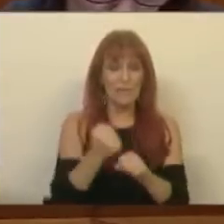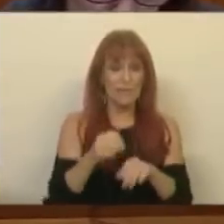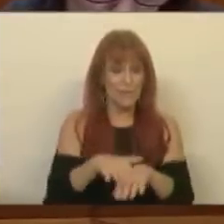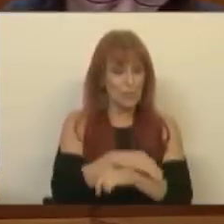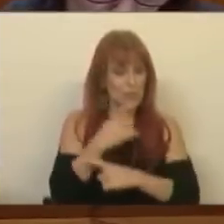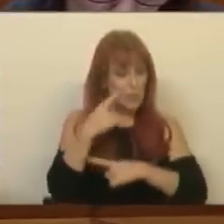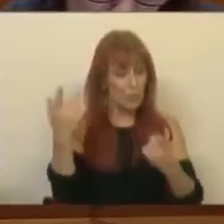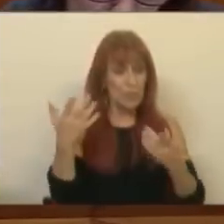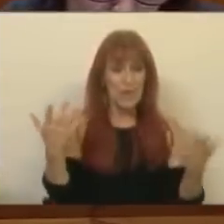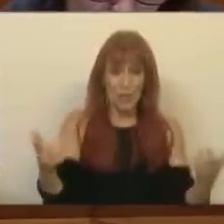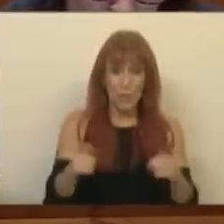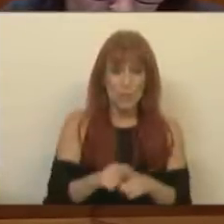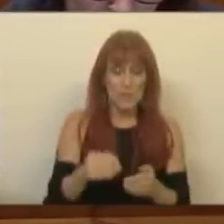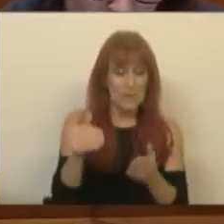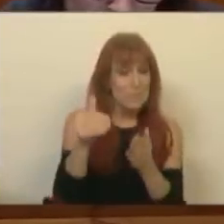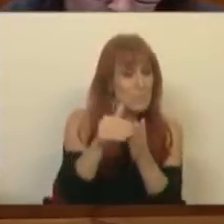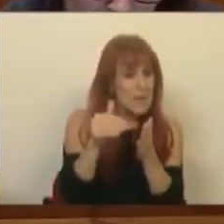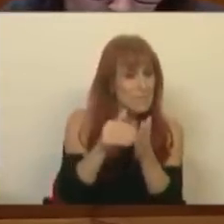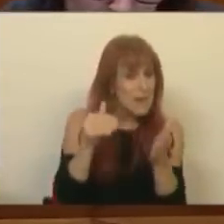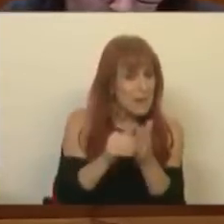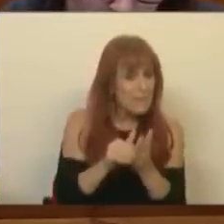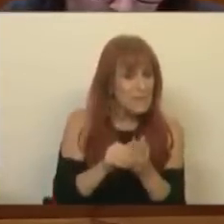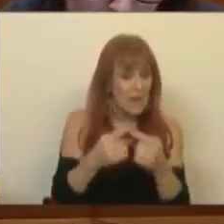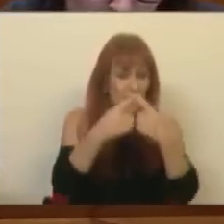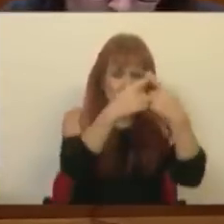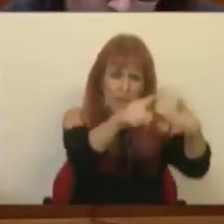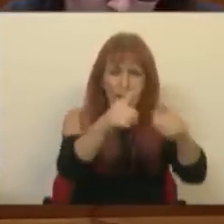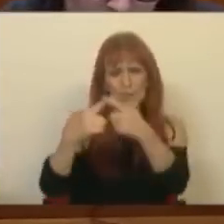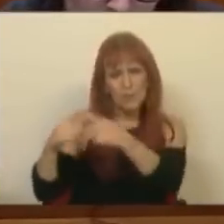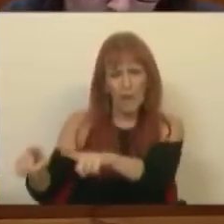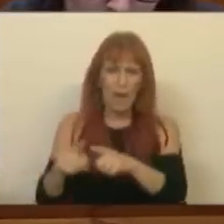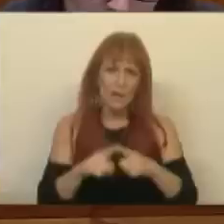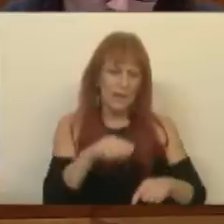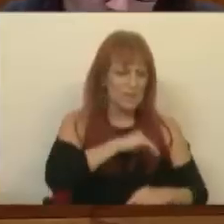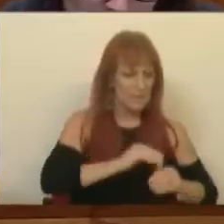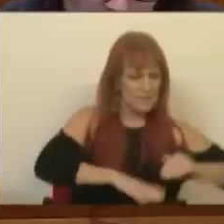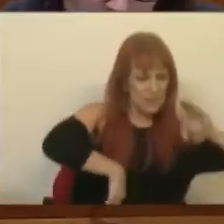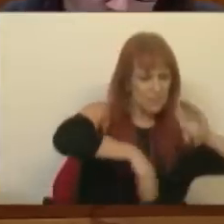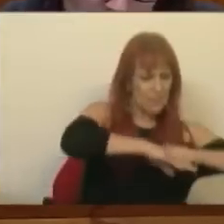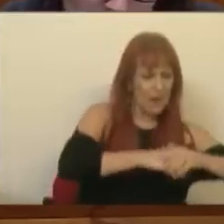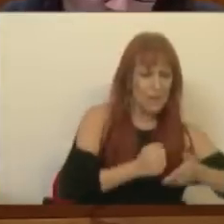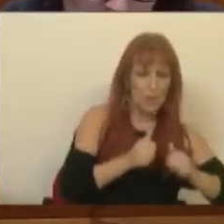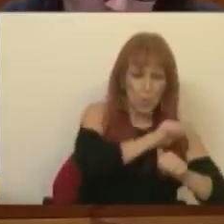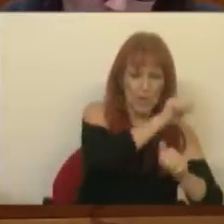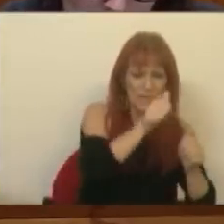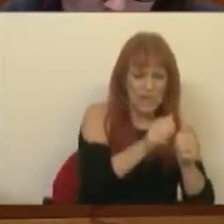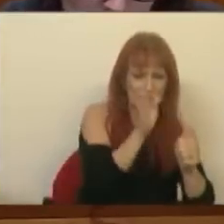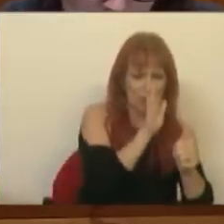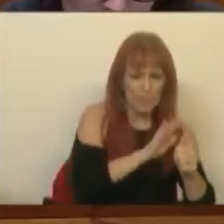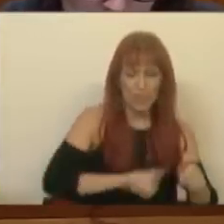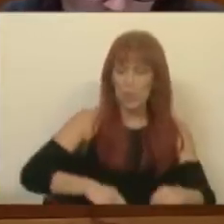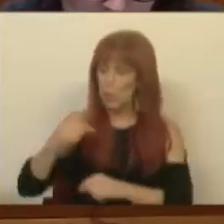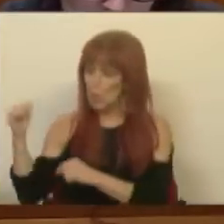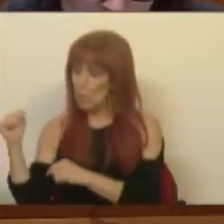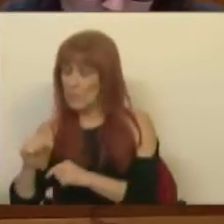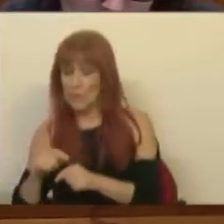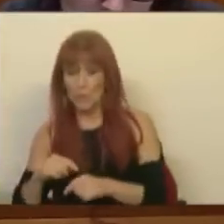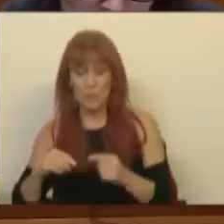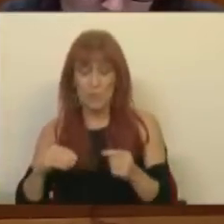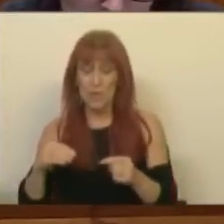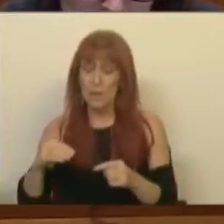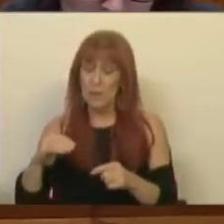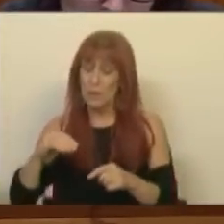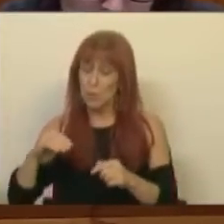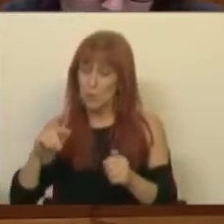onde introduzimos uma diferenciação entre o salário máximo do assistente de operacional e o mínimo do salário